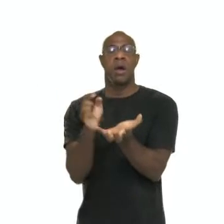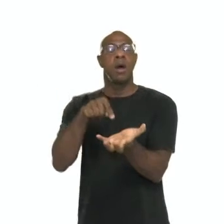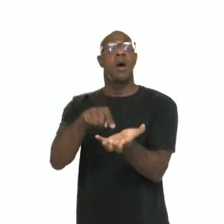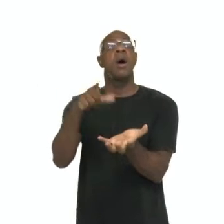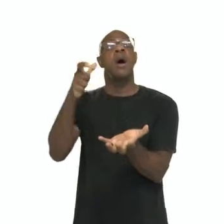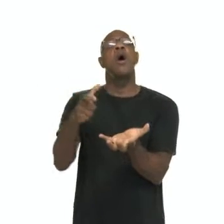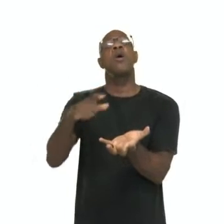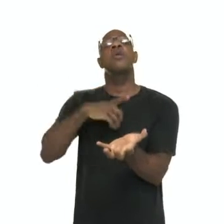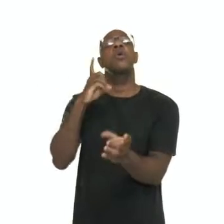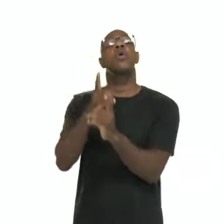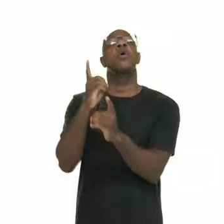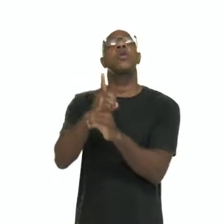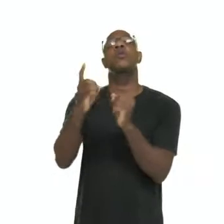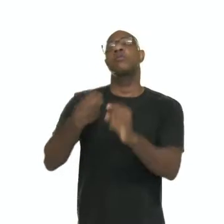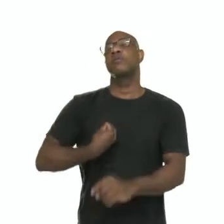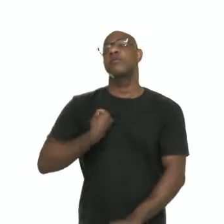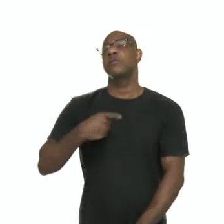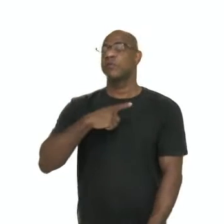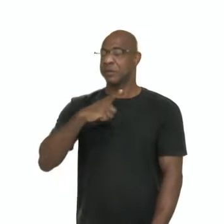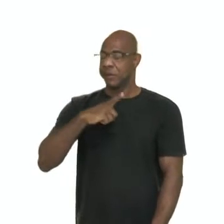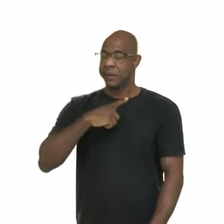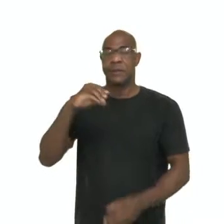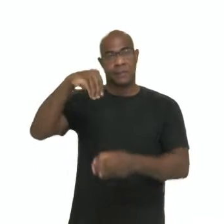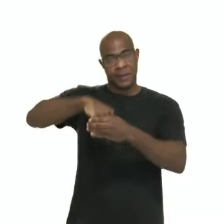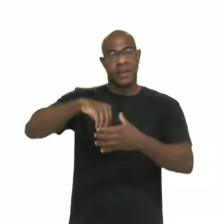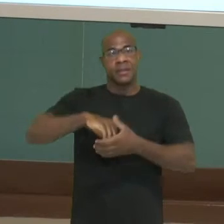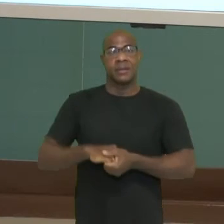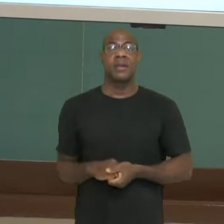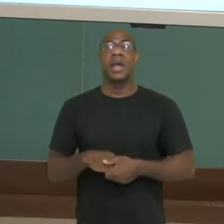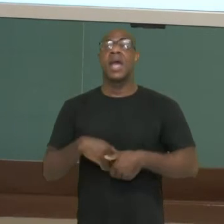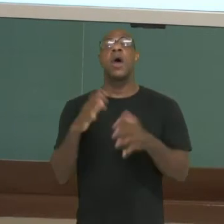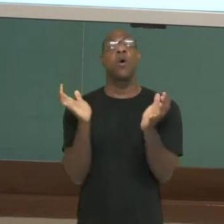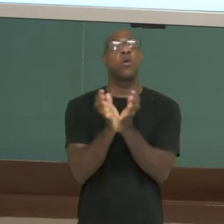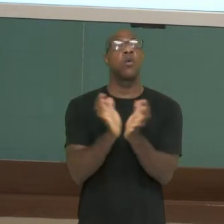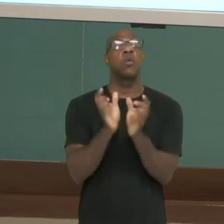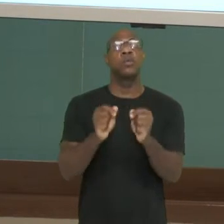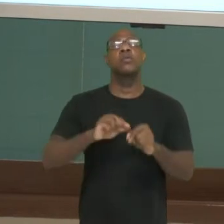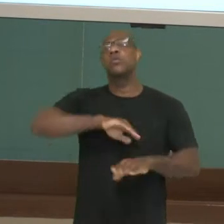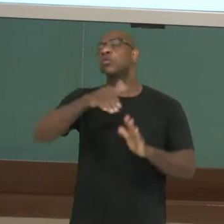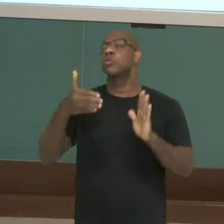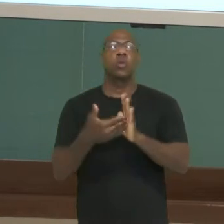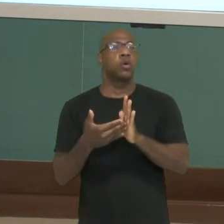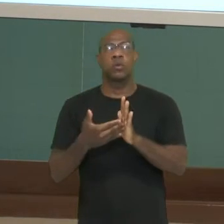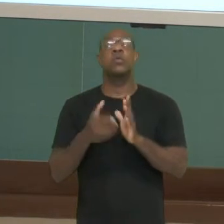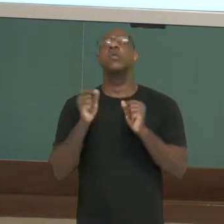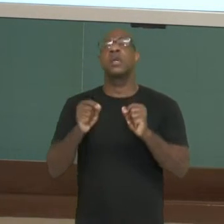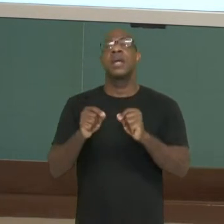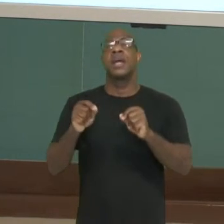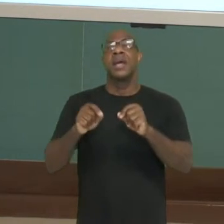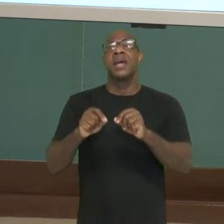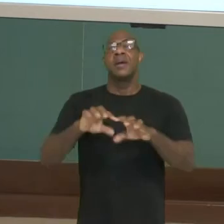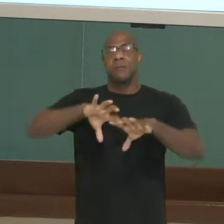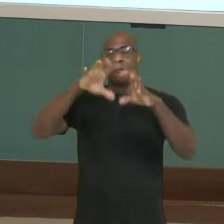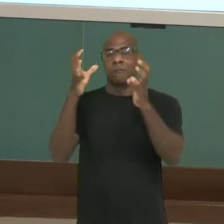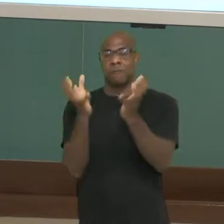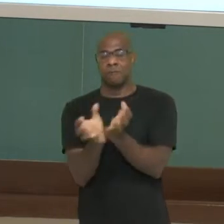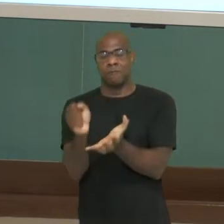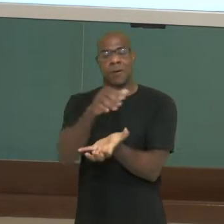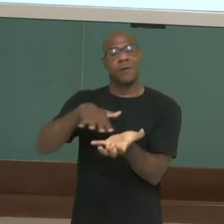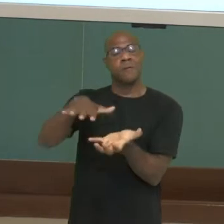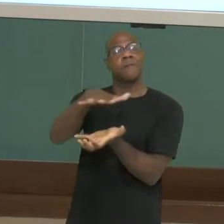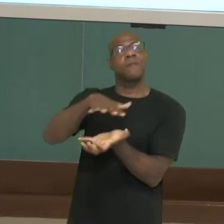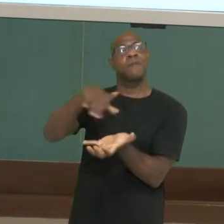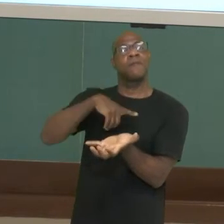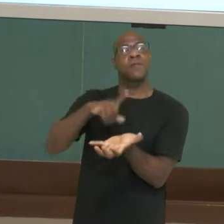onde encontramos os seres vivos. É o conjunto de todos os ecossistemas. Os ecossistemas, ele pode